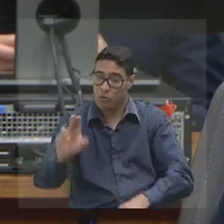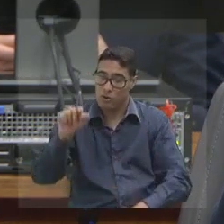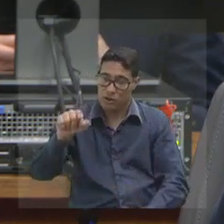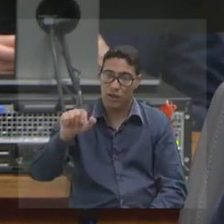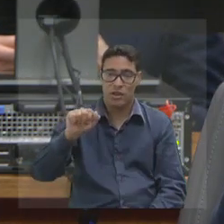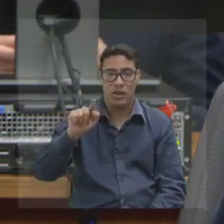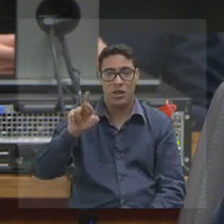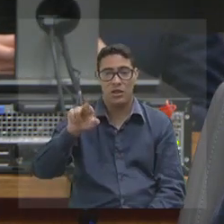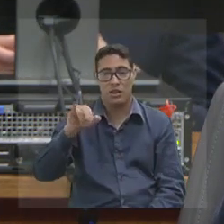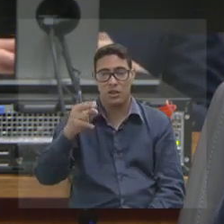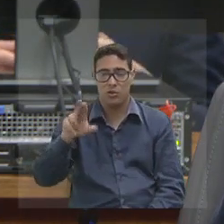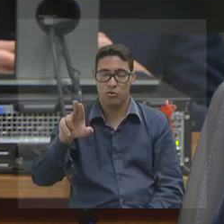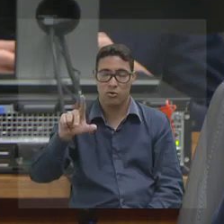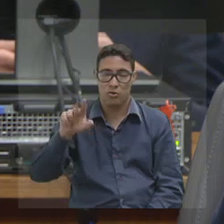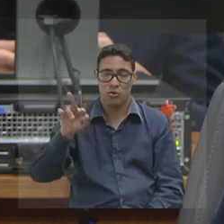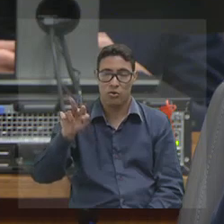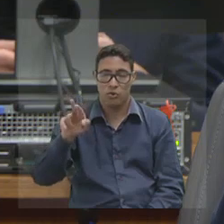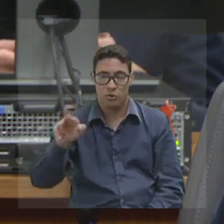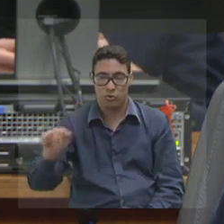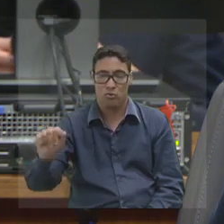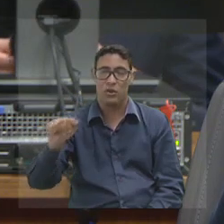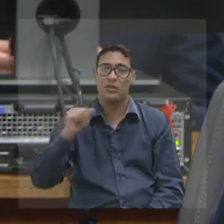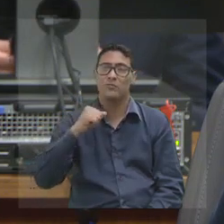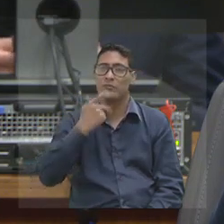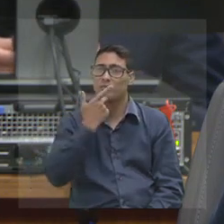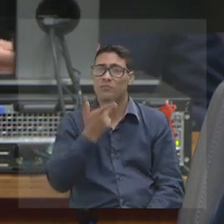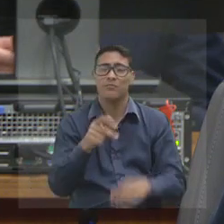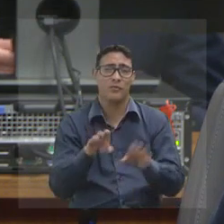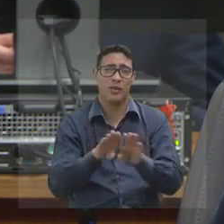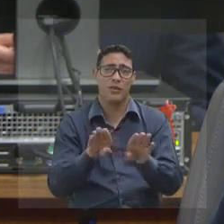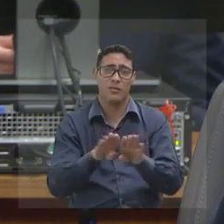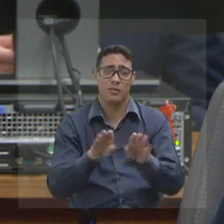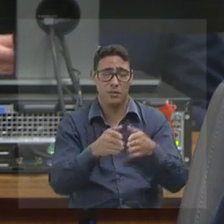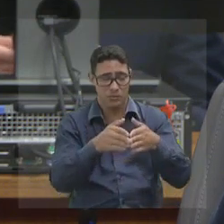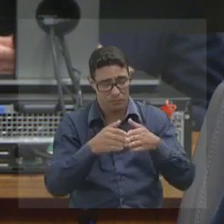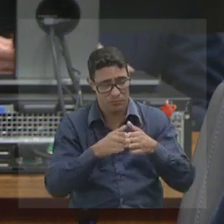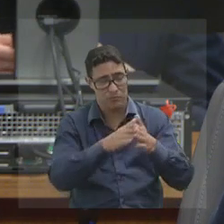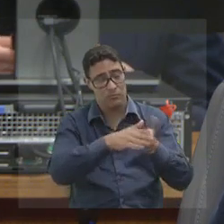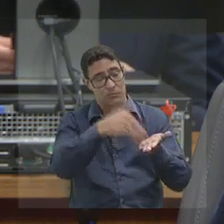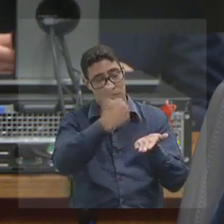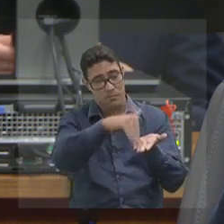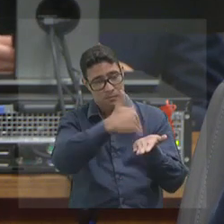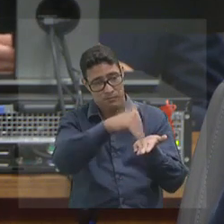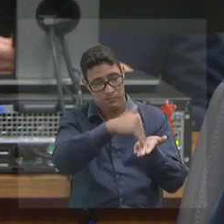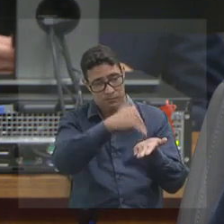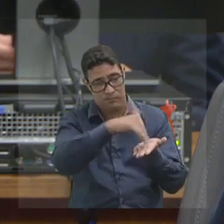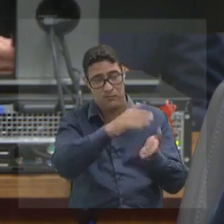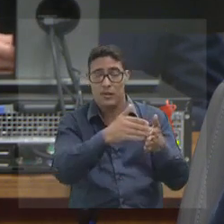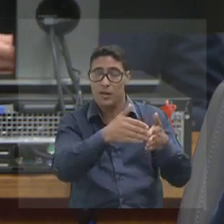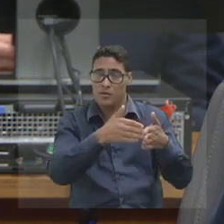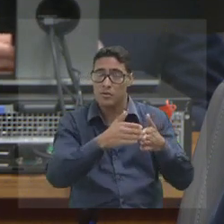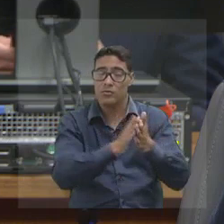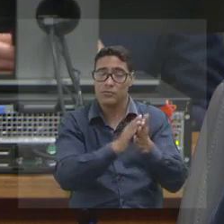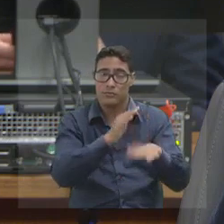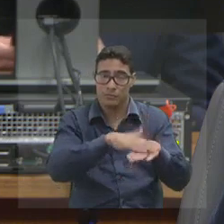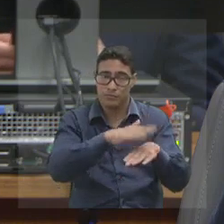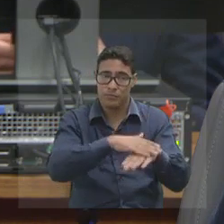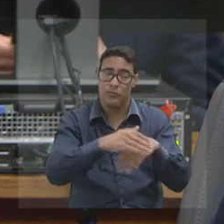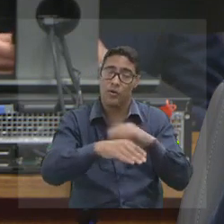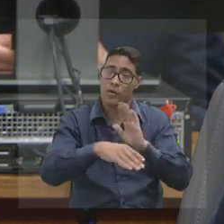faço aqui também né uma uma colocação a secretária pedindo né que o apoio